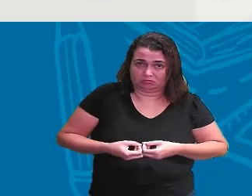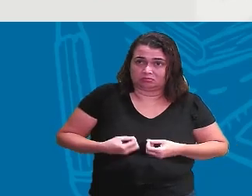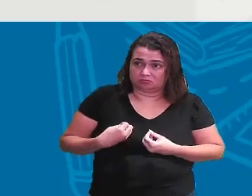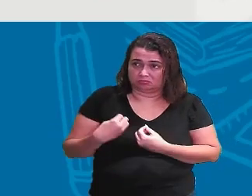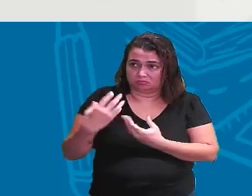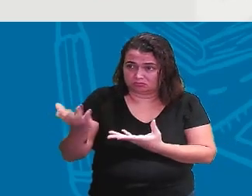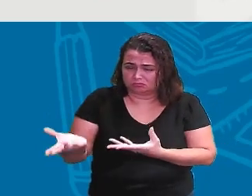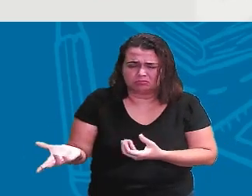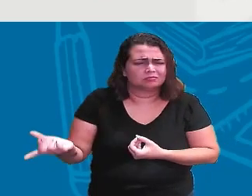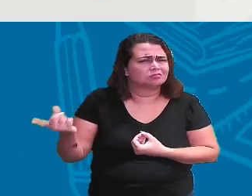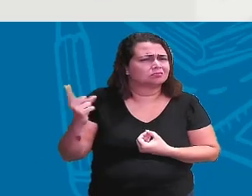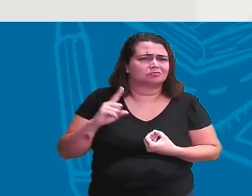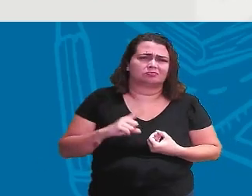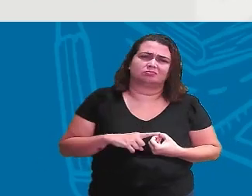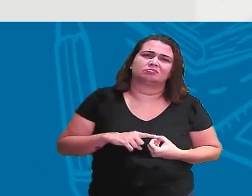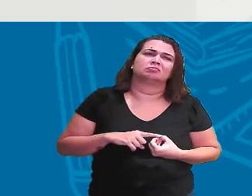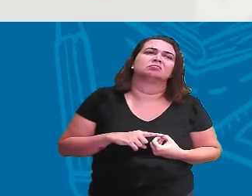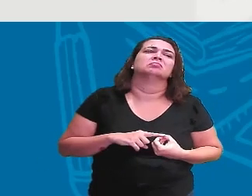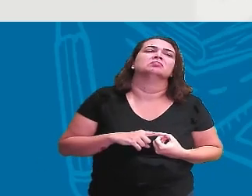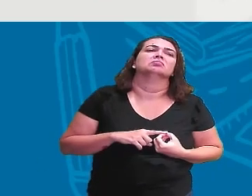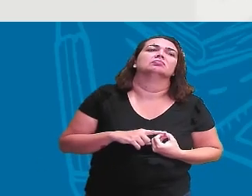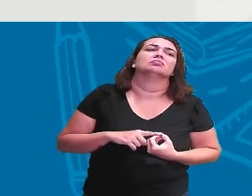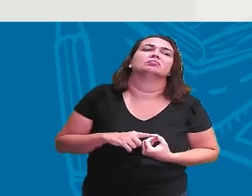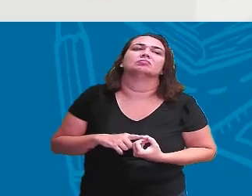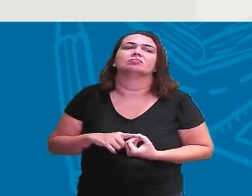que eu doei, ele vai ser,